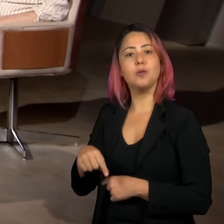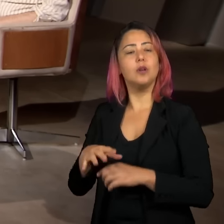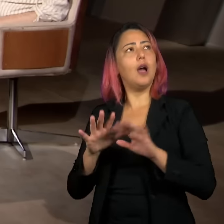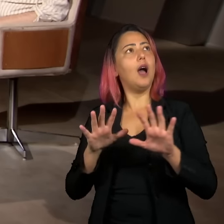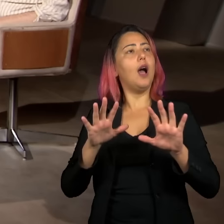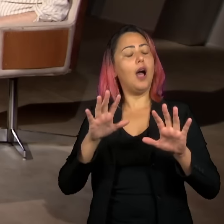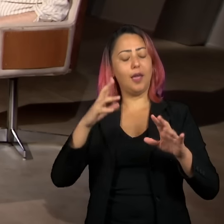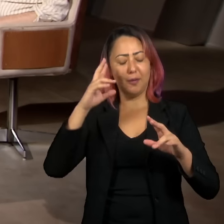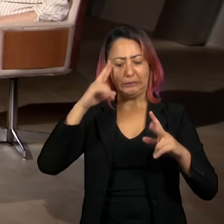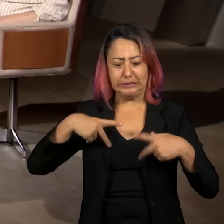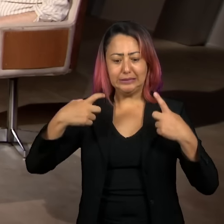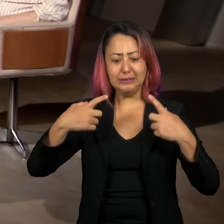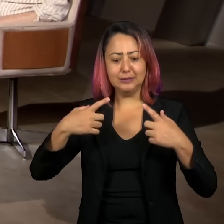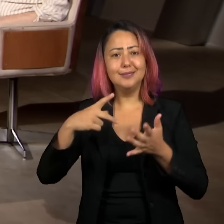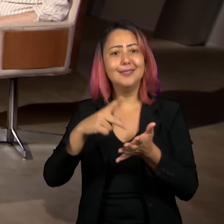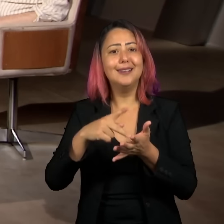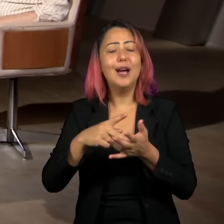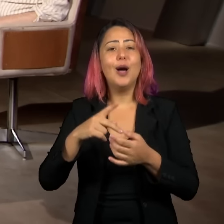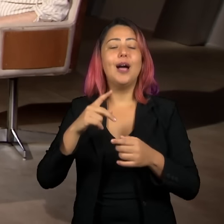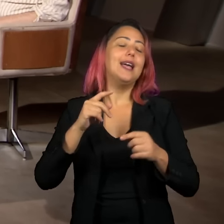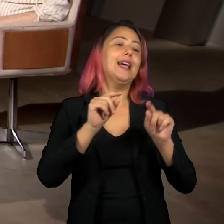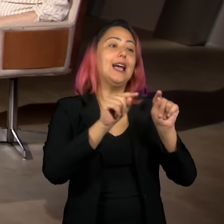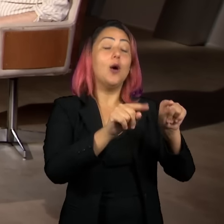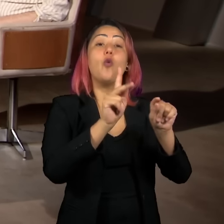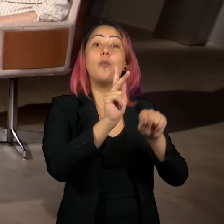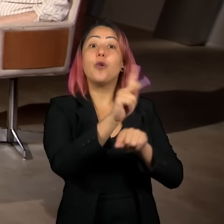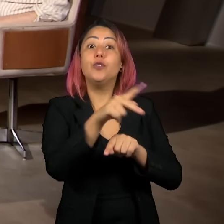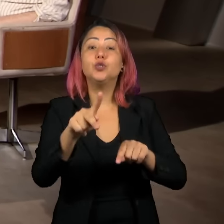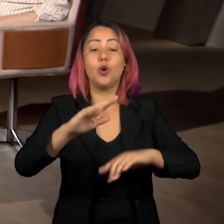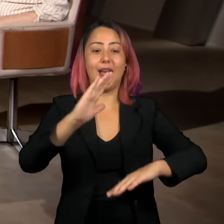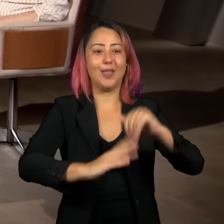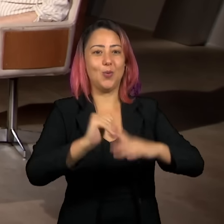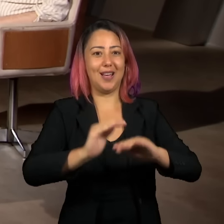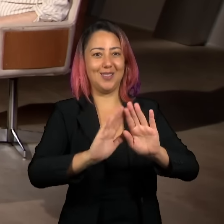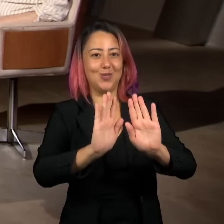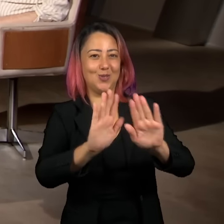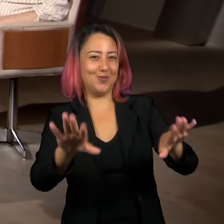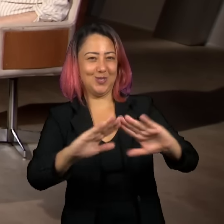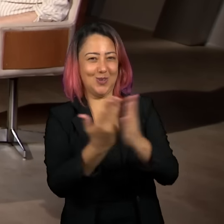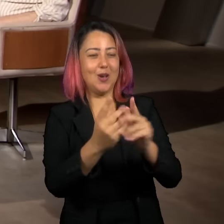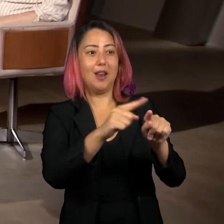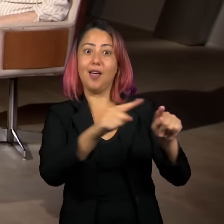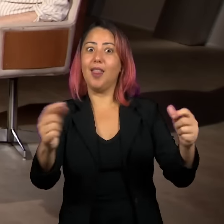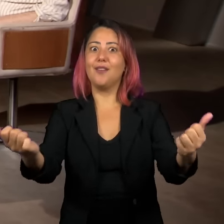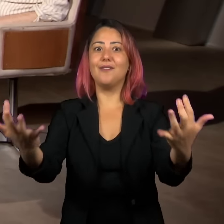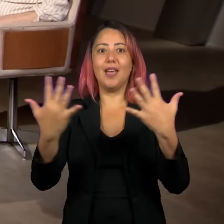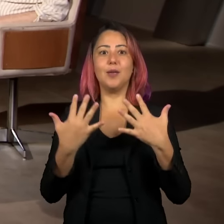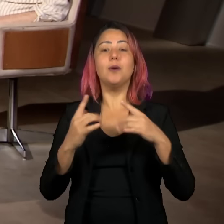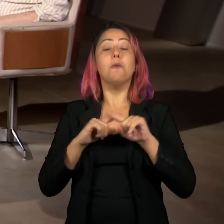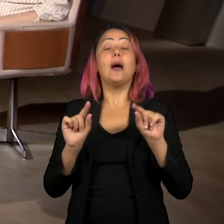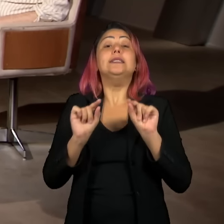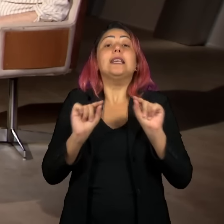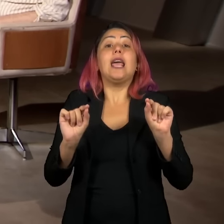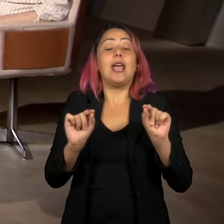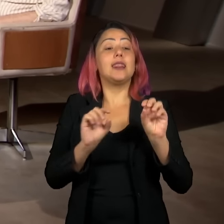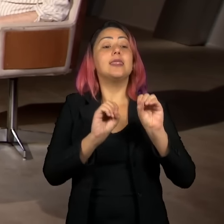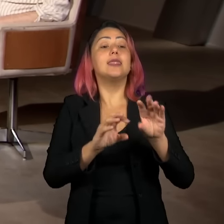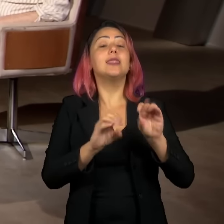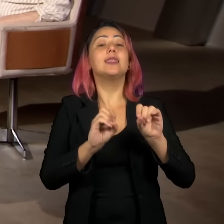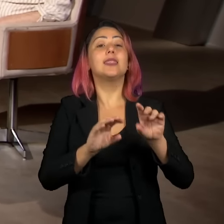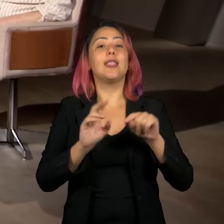Valente Então os professores dos professores não estão indo lá ainda não né para Eles não precisam isso né para